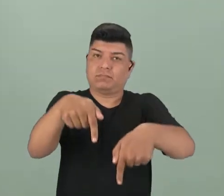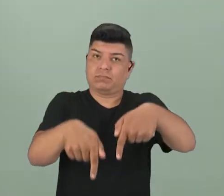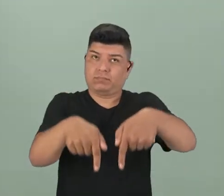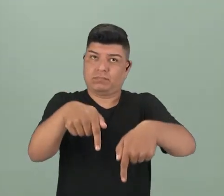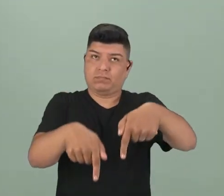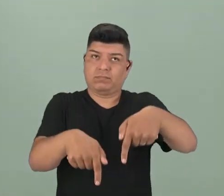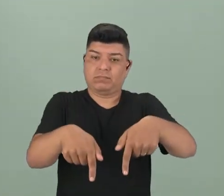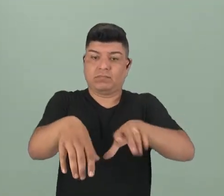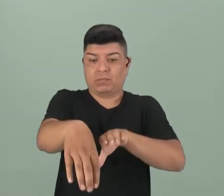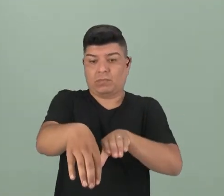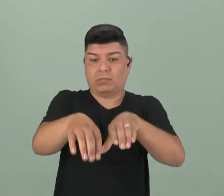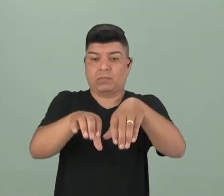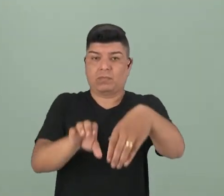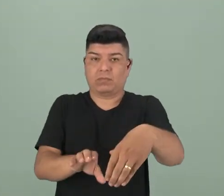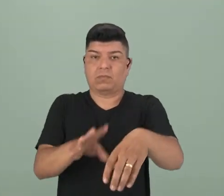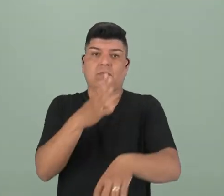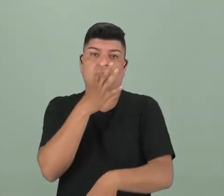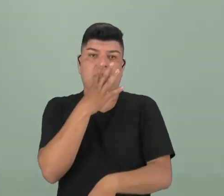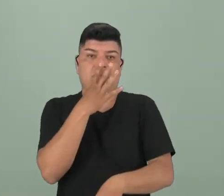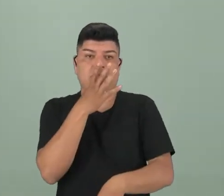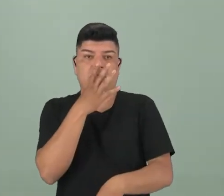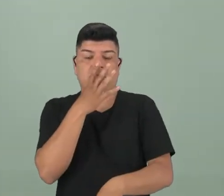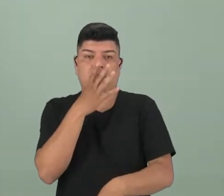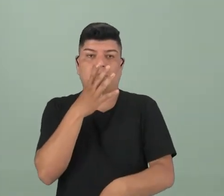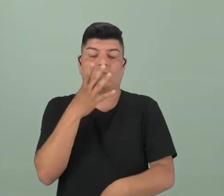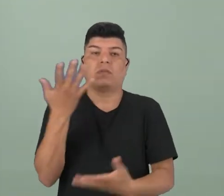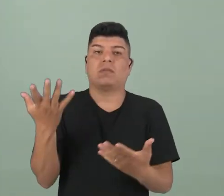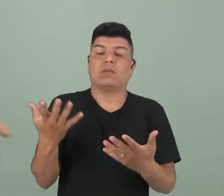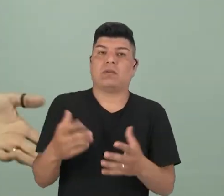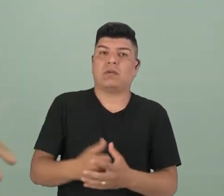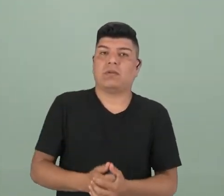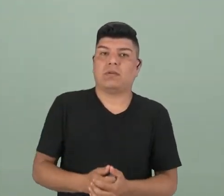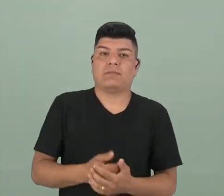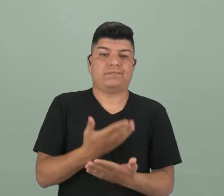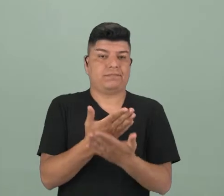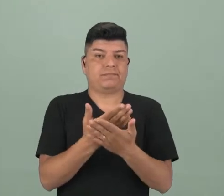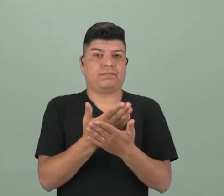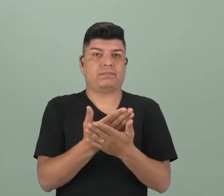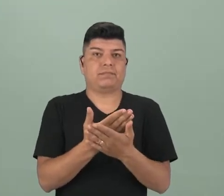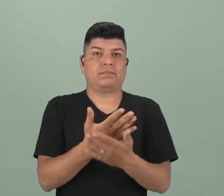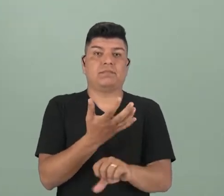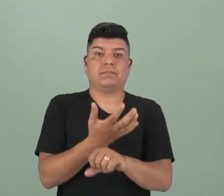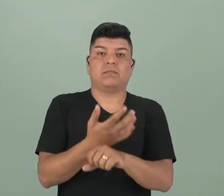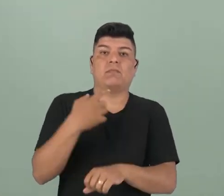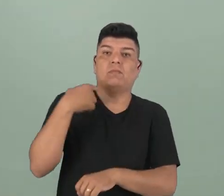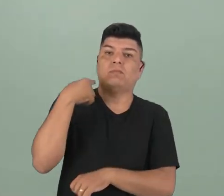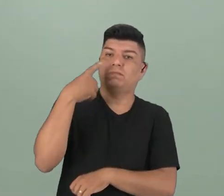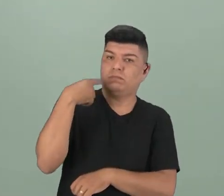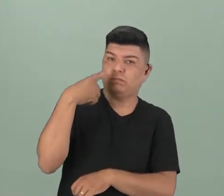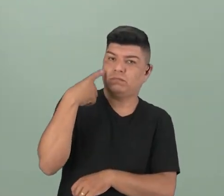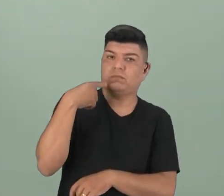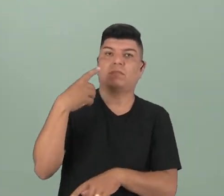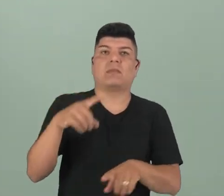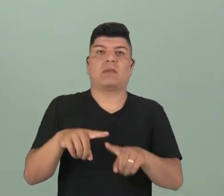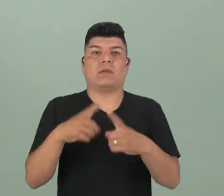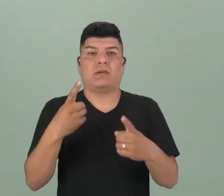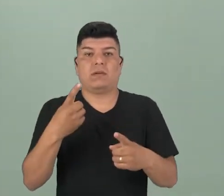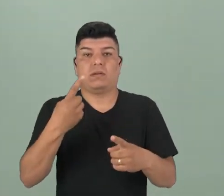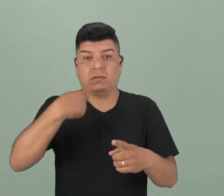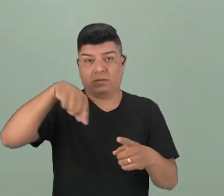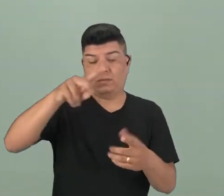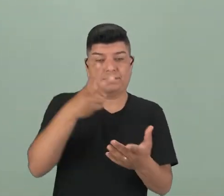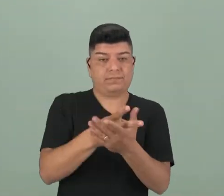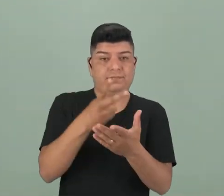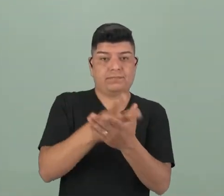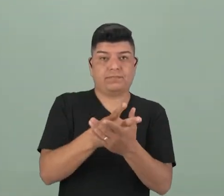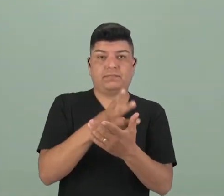ele era formado, assistia às aulas de Direito, mas gostava de também, ele gazetava as aulas de Direito para ir assistir às aulas de Ciências. Então ele